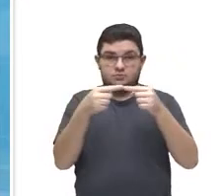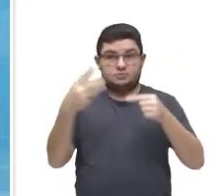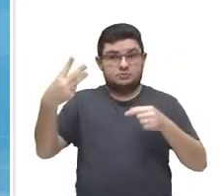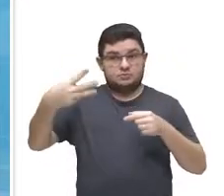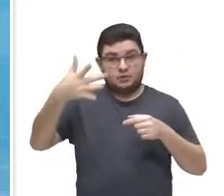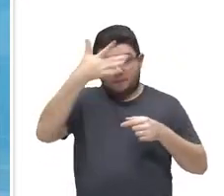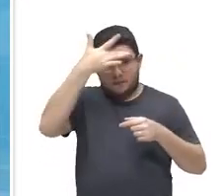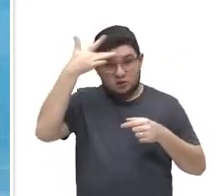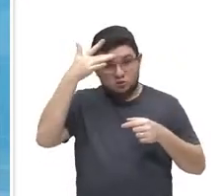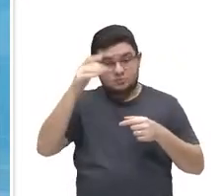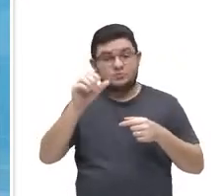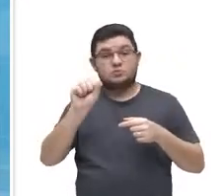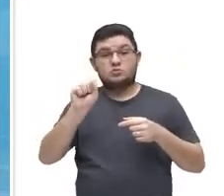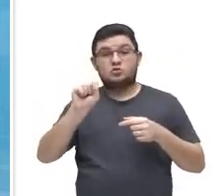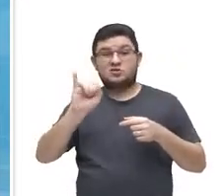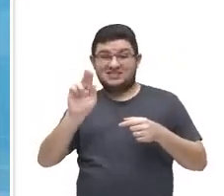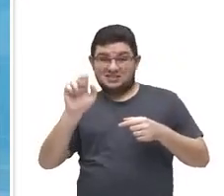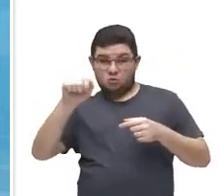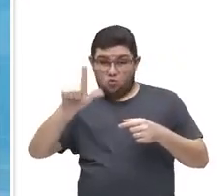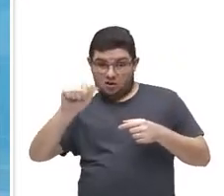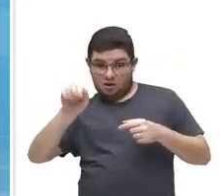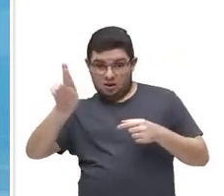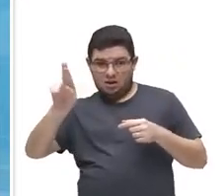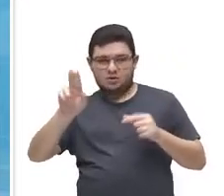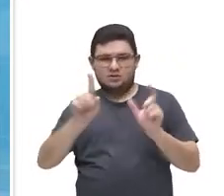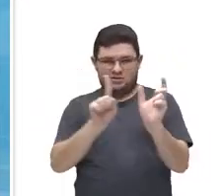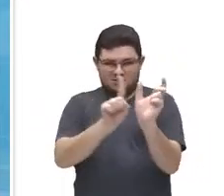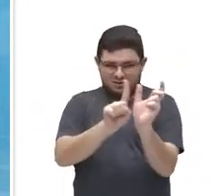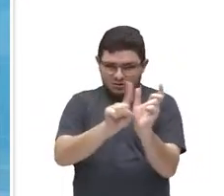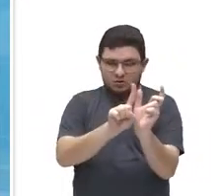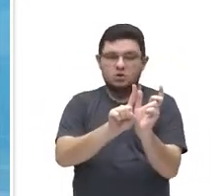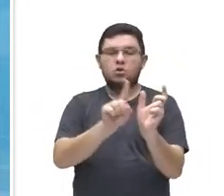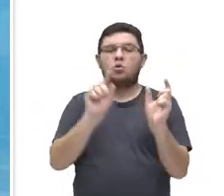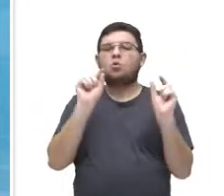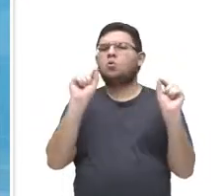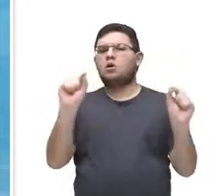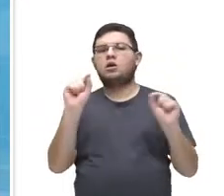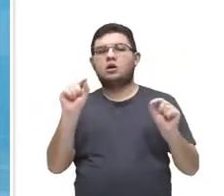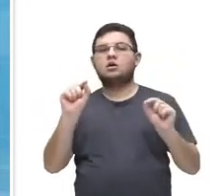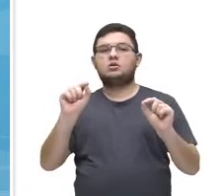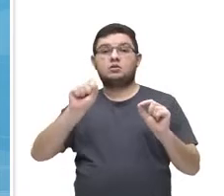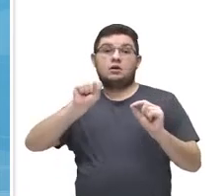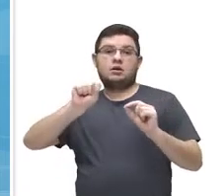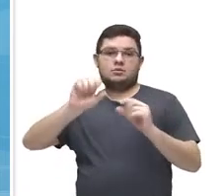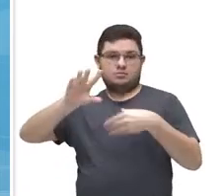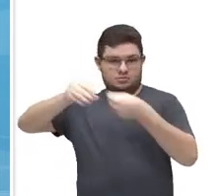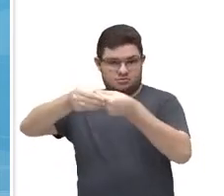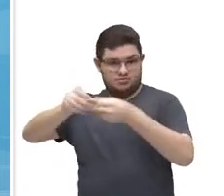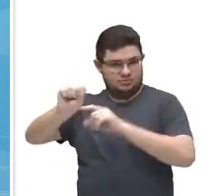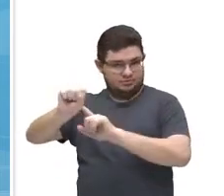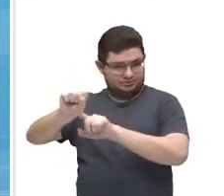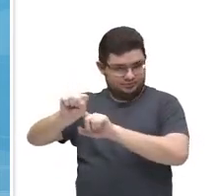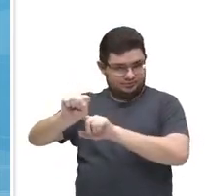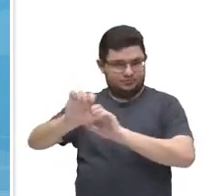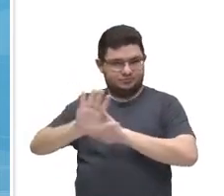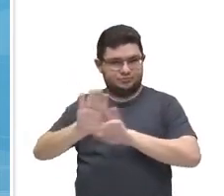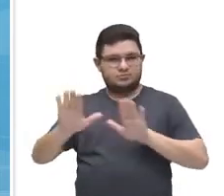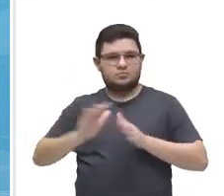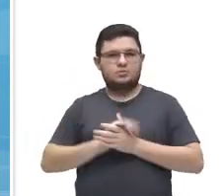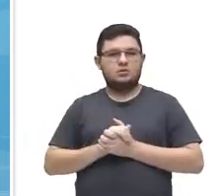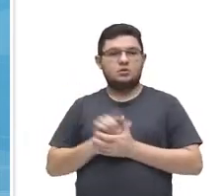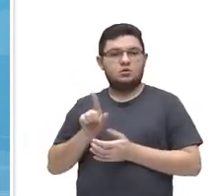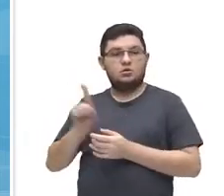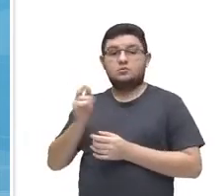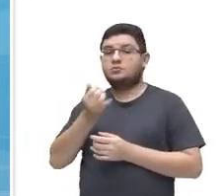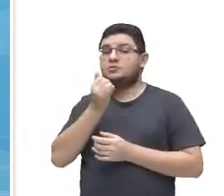acrescido de S, tá certo? Olha só os dois exemplos. He wants, she needs. Esses dois verbos, está